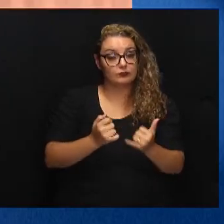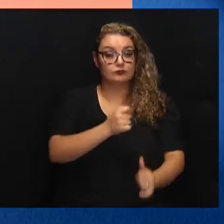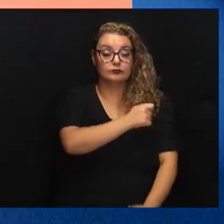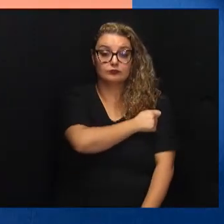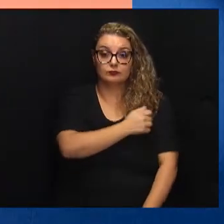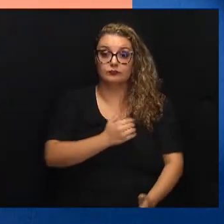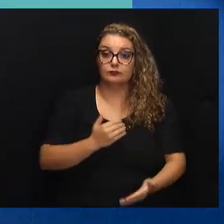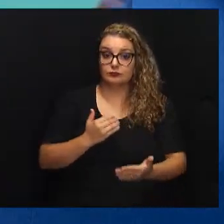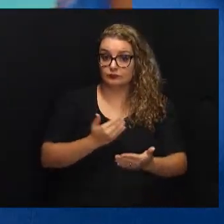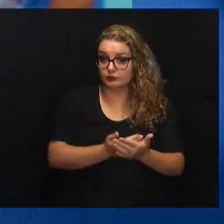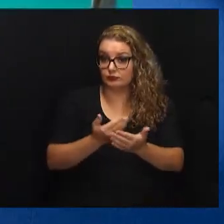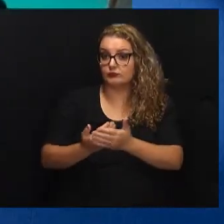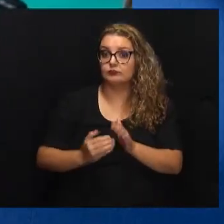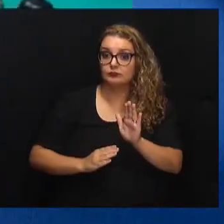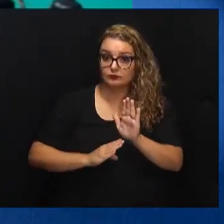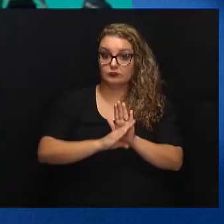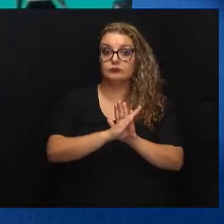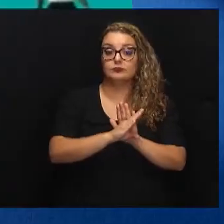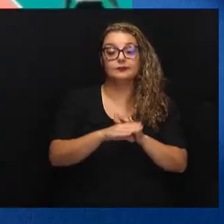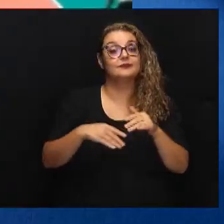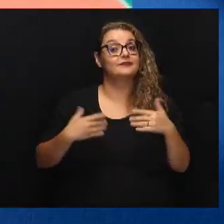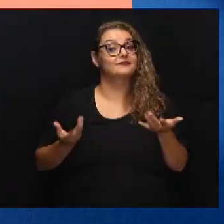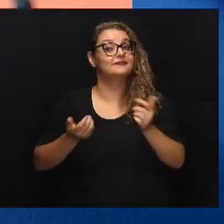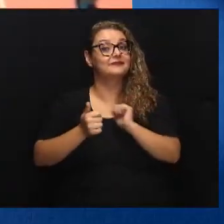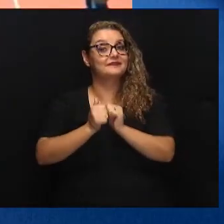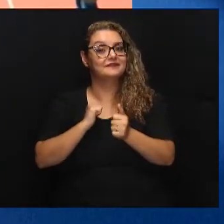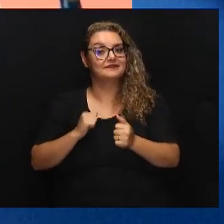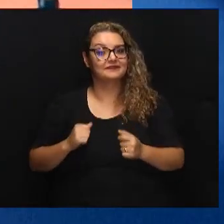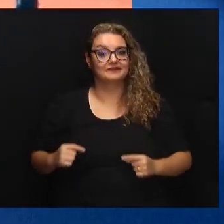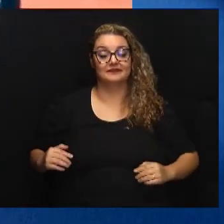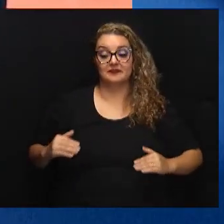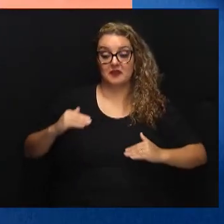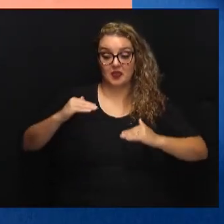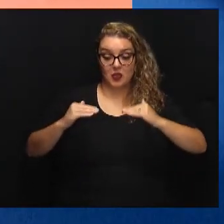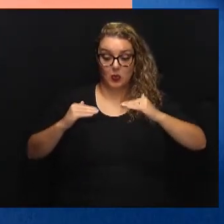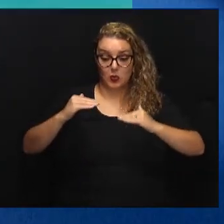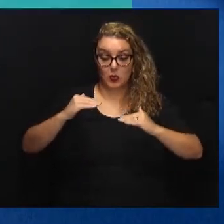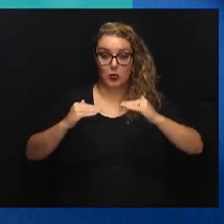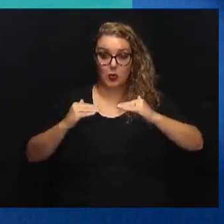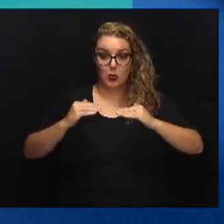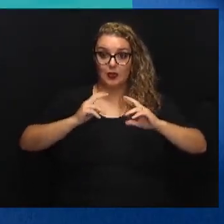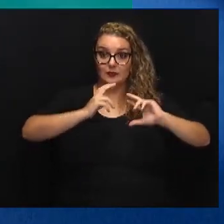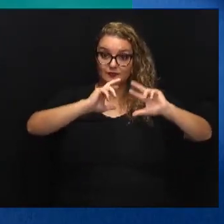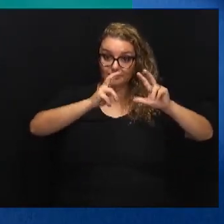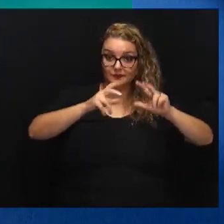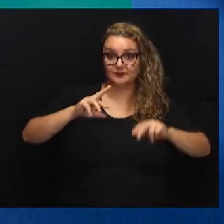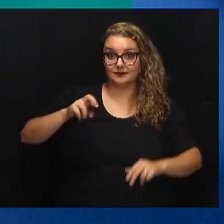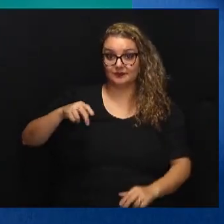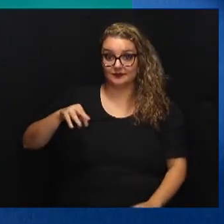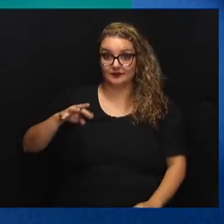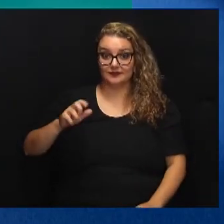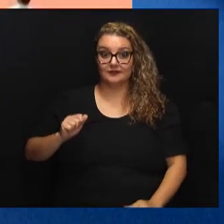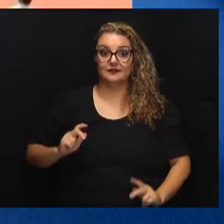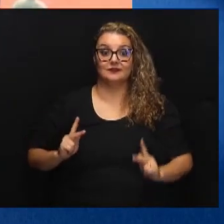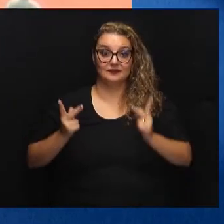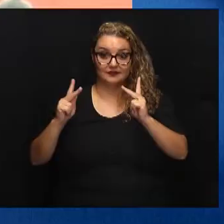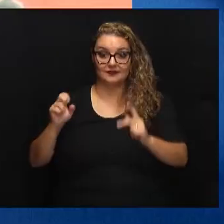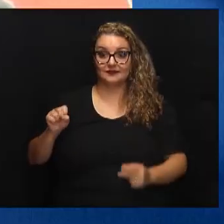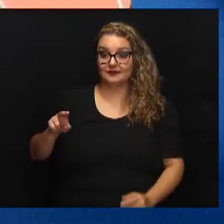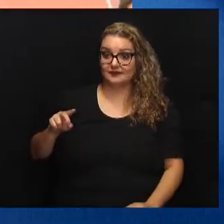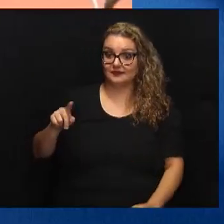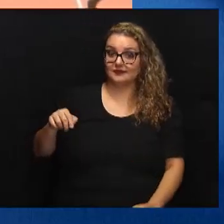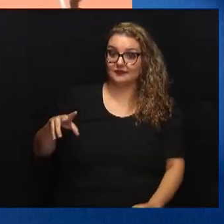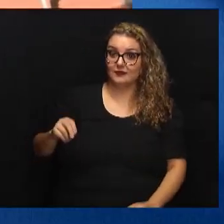sobe. E no esporte, em duelo equilibrado, Vôlei Renata vence Suzano no